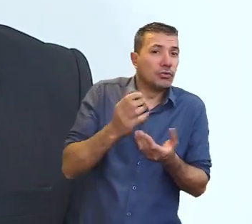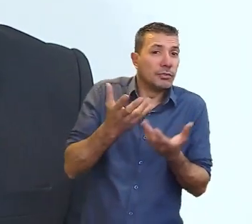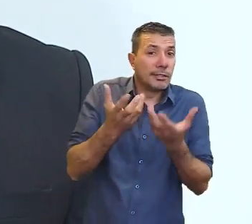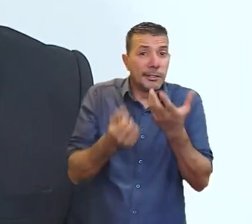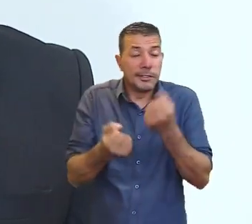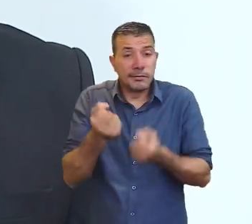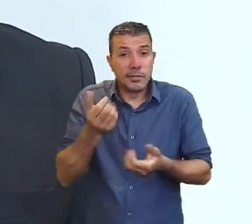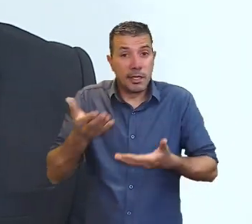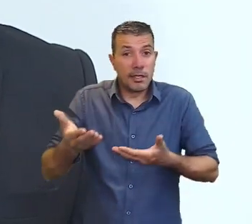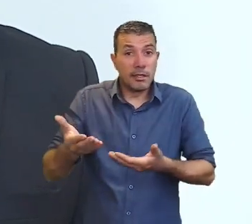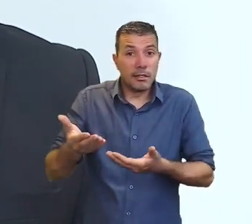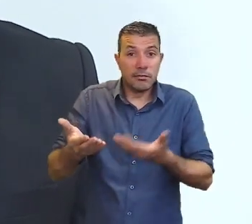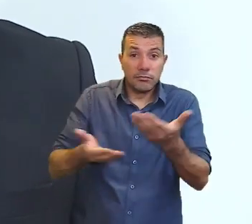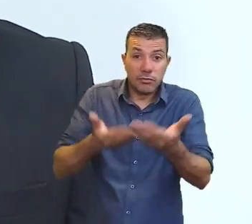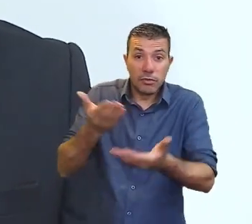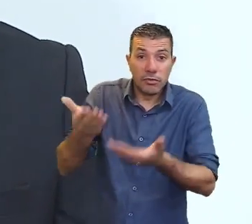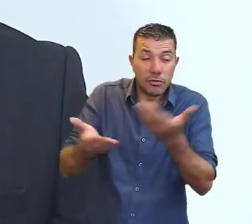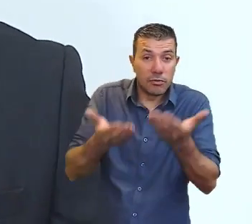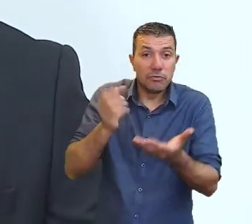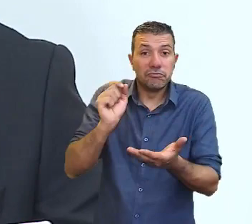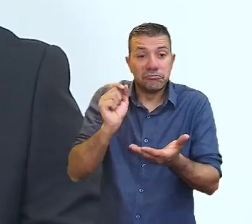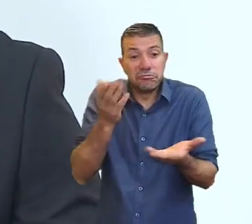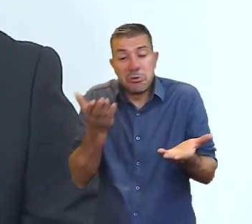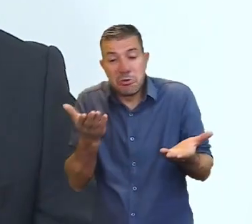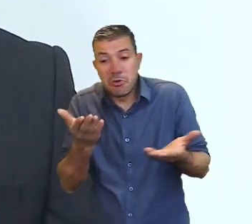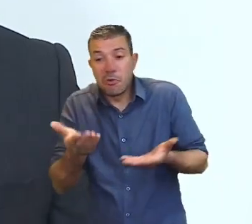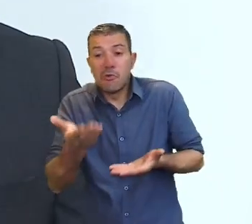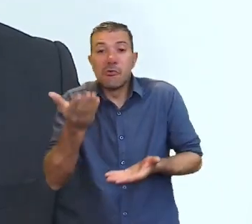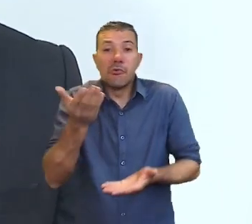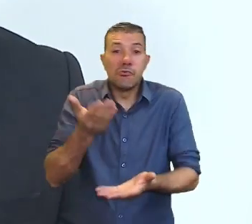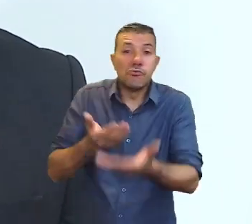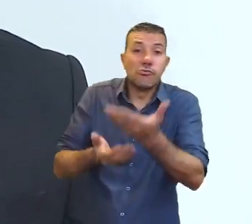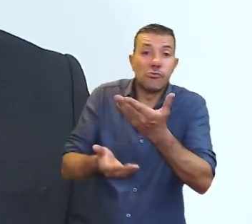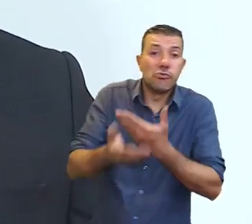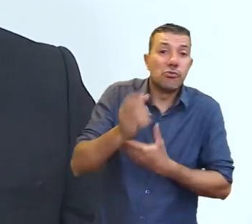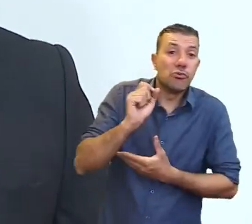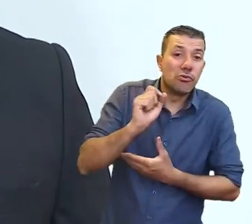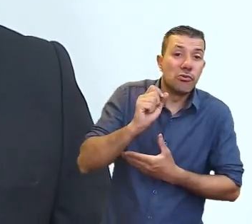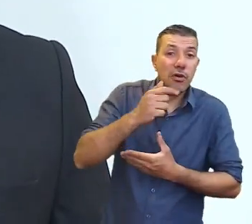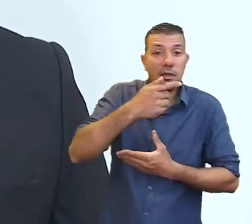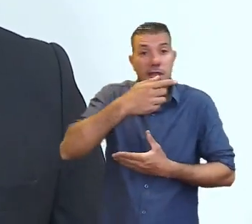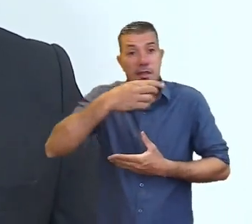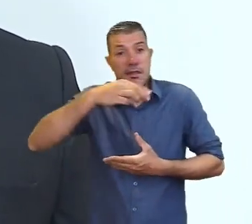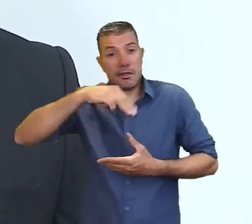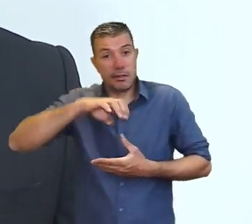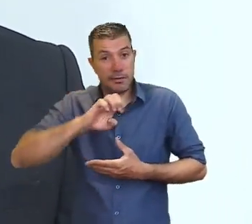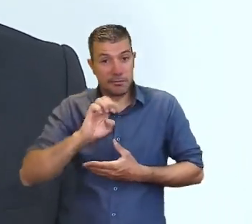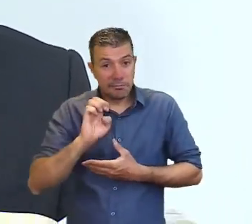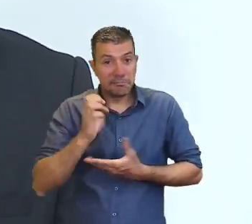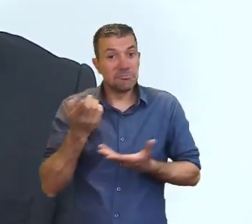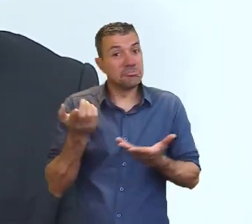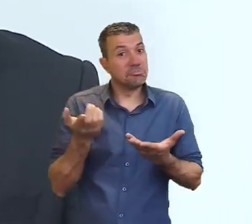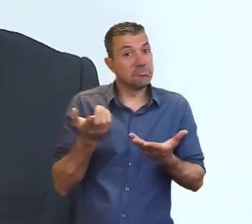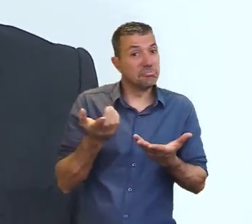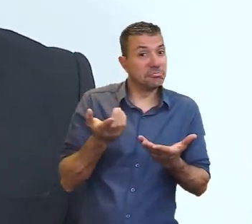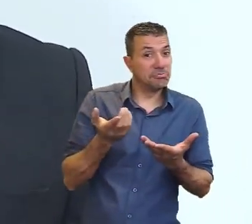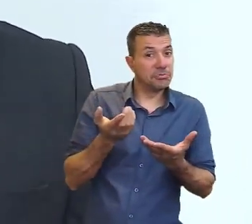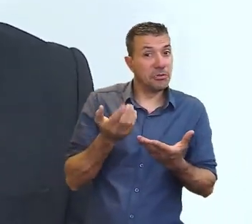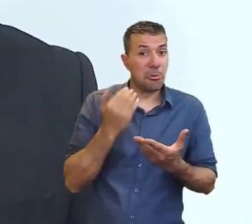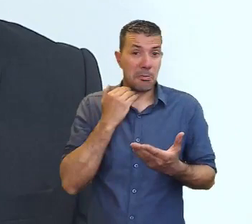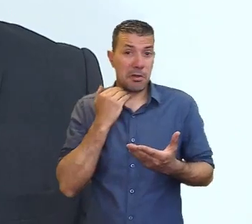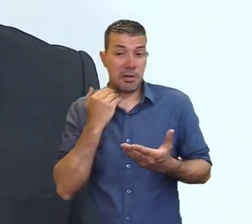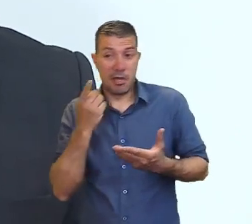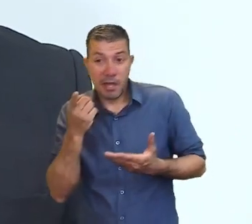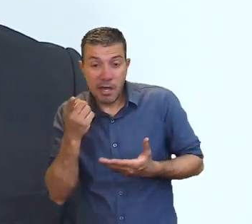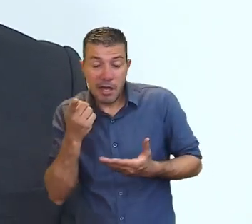queremos motivar você. Quem sabe através do programa do 7Me, que é o aplicativo especial da igreja, ou quem sabe através de uma conta bancária